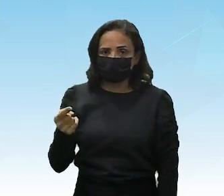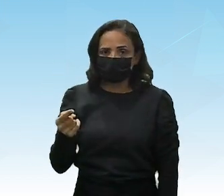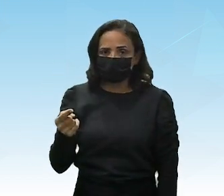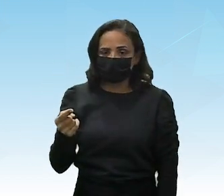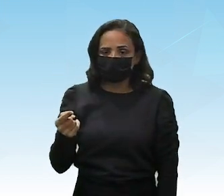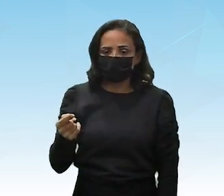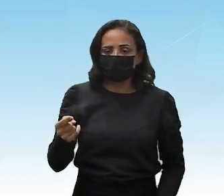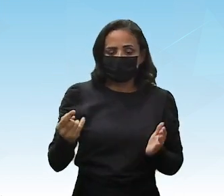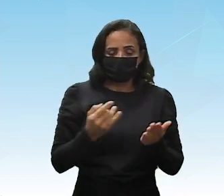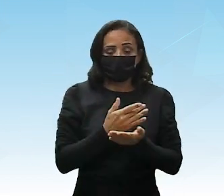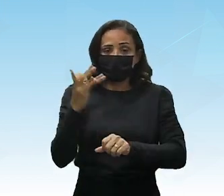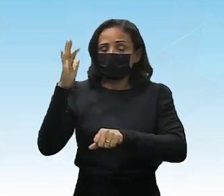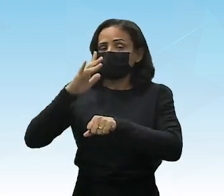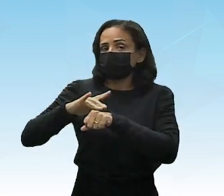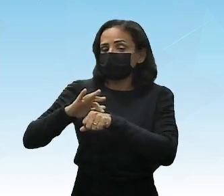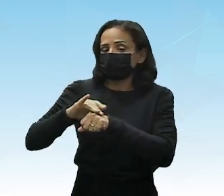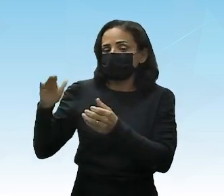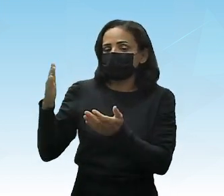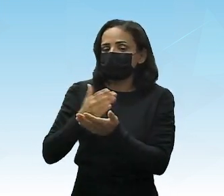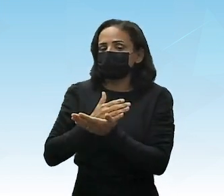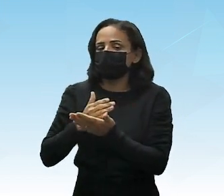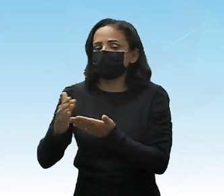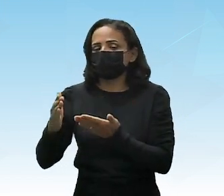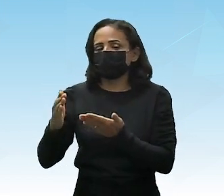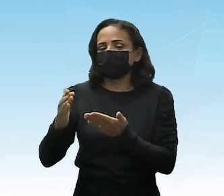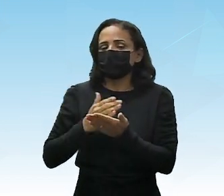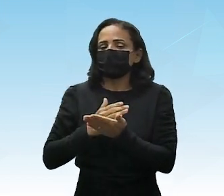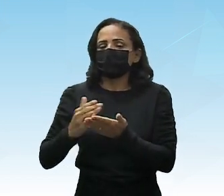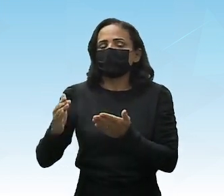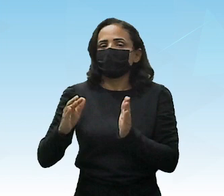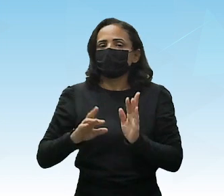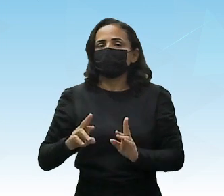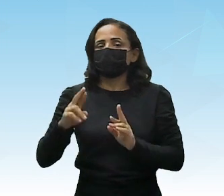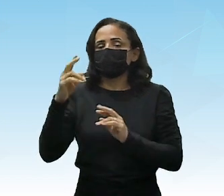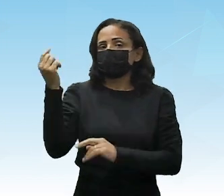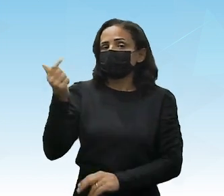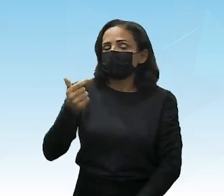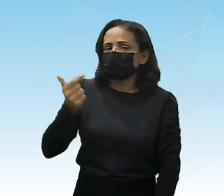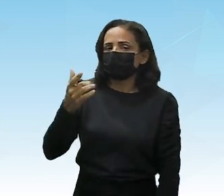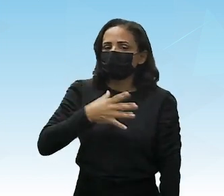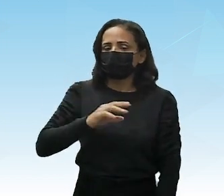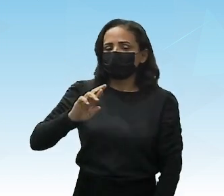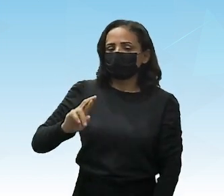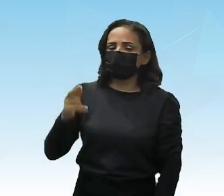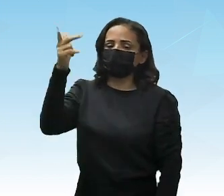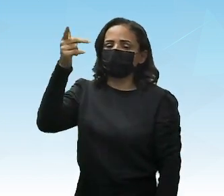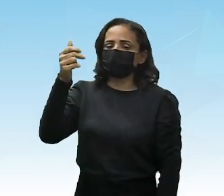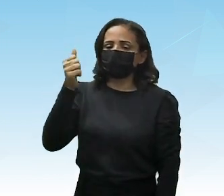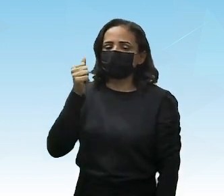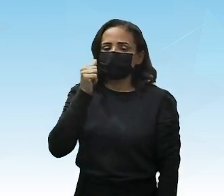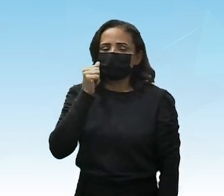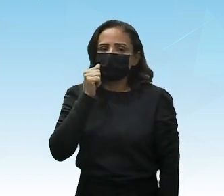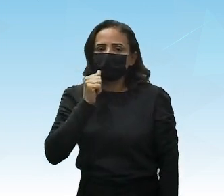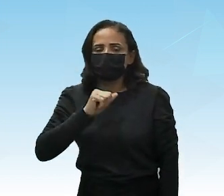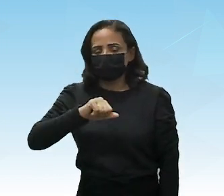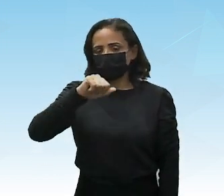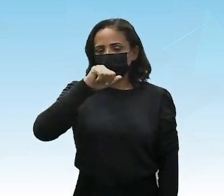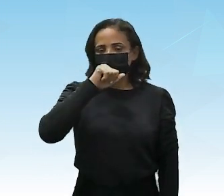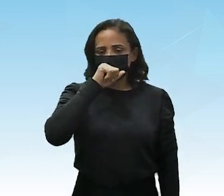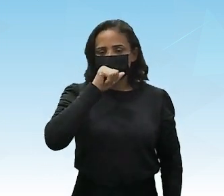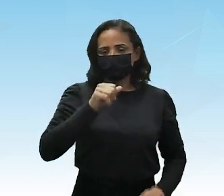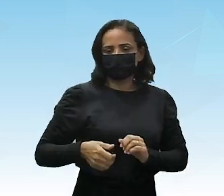disse que a doença tem que ser no segundo filho diferente da mãe. No segundo filho diferente da